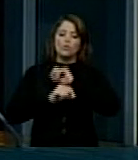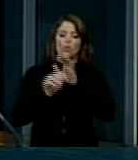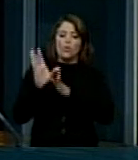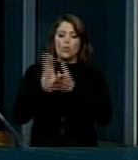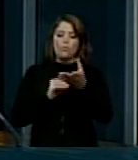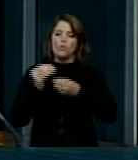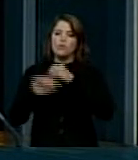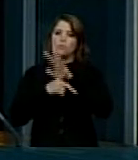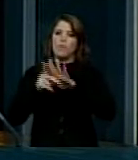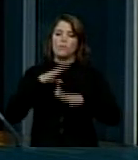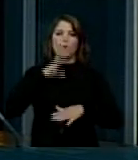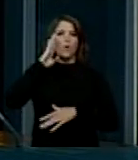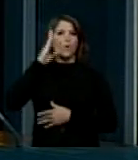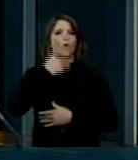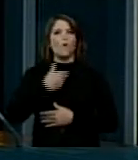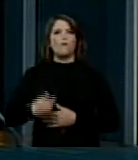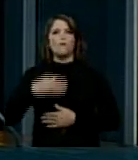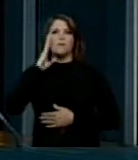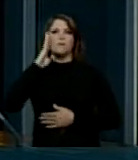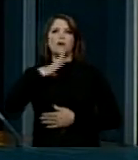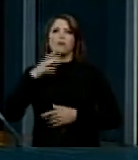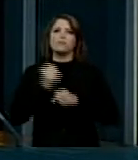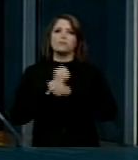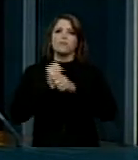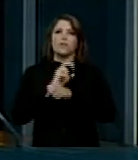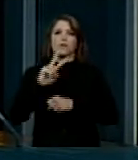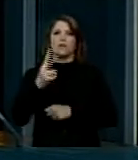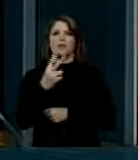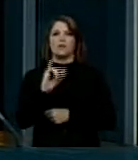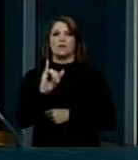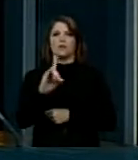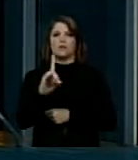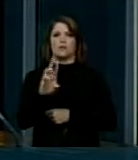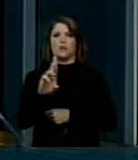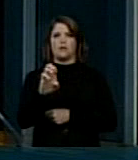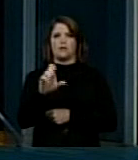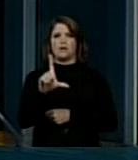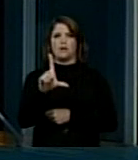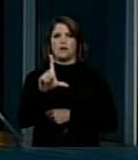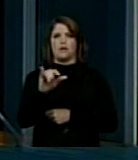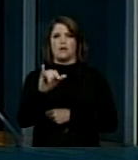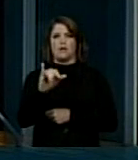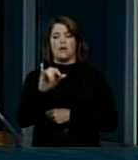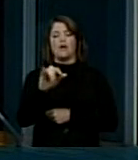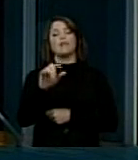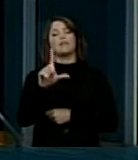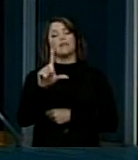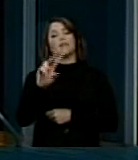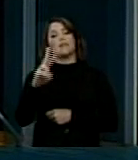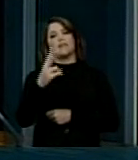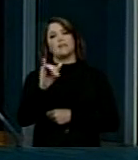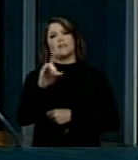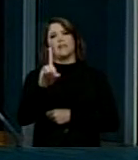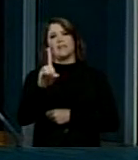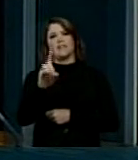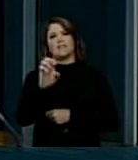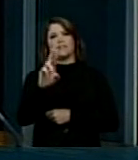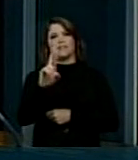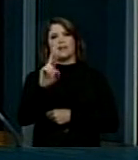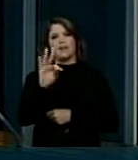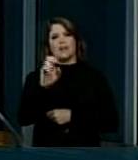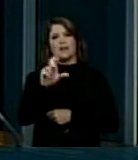pelo governo militar daquela época para a construção de hidrelétricas, eu também concordo plenamente que aquilo não